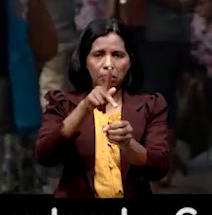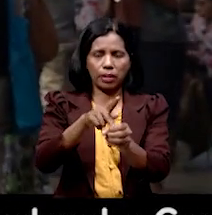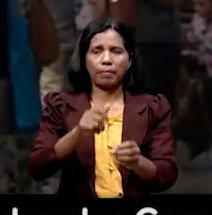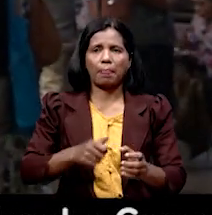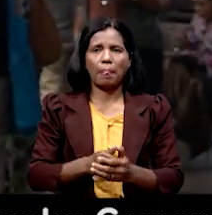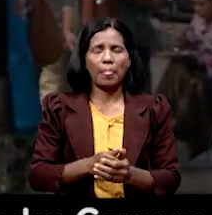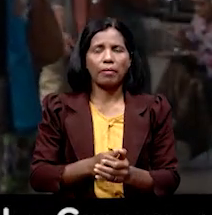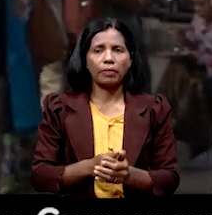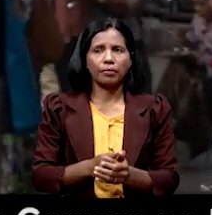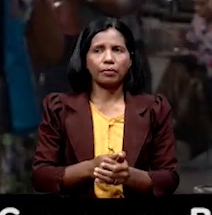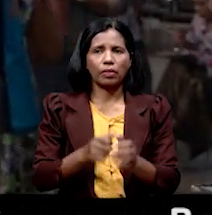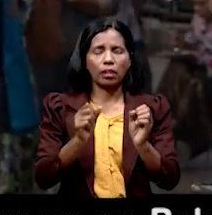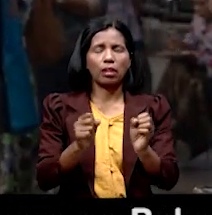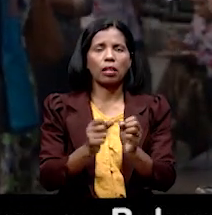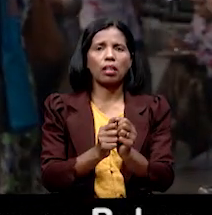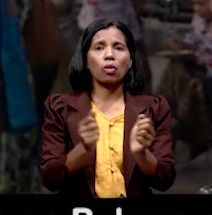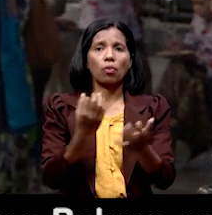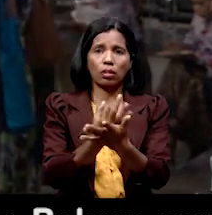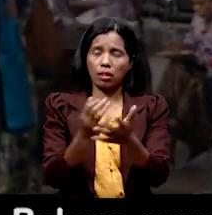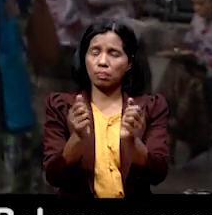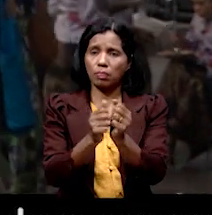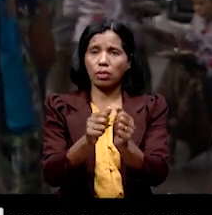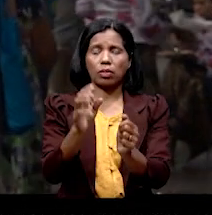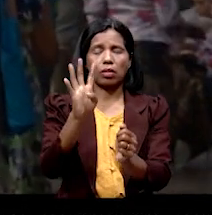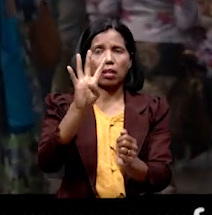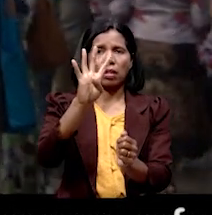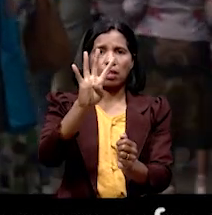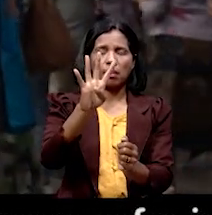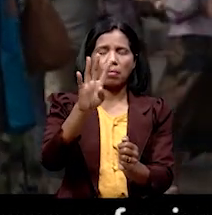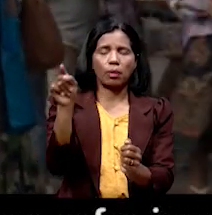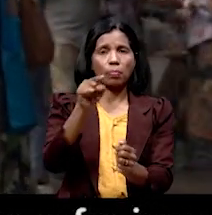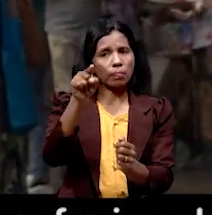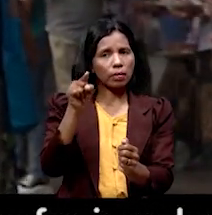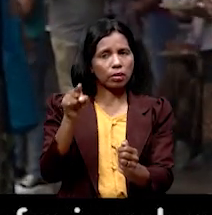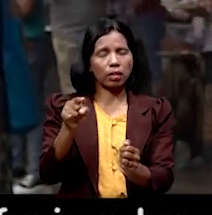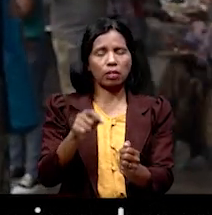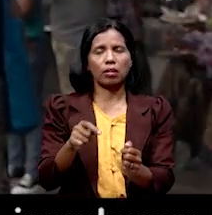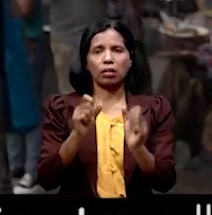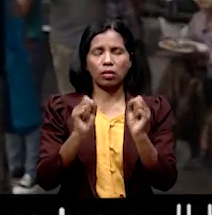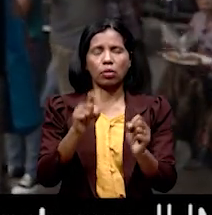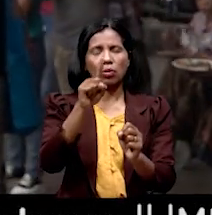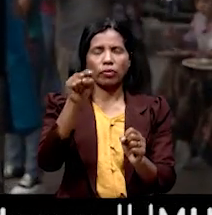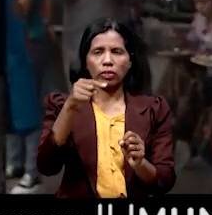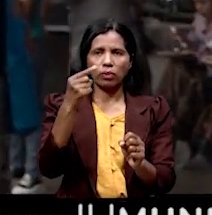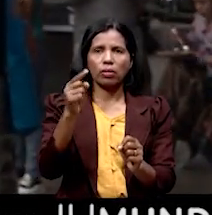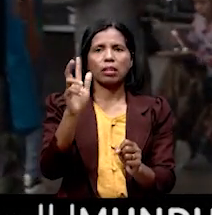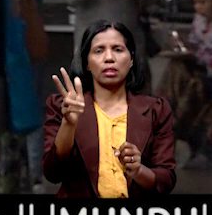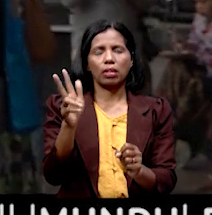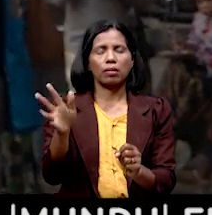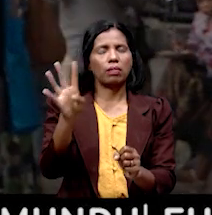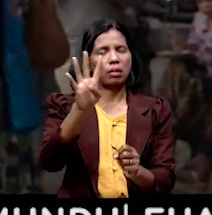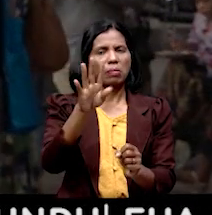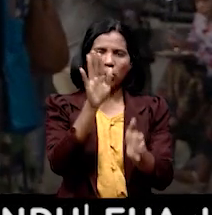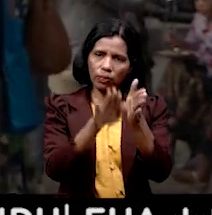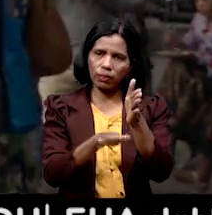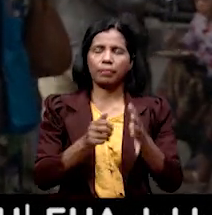se fundo minerai por volta de 4%. E da nem 1, qualquer coisa, 1,25% ou 1,35%. Tanto ki.